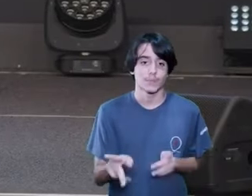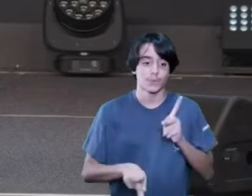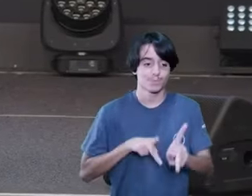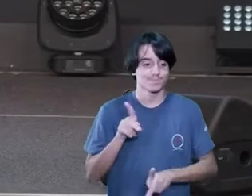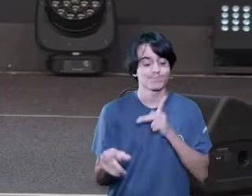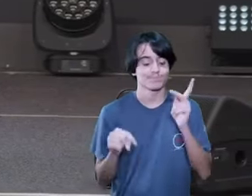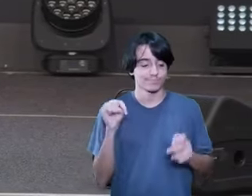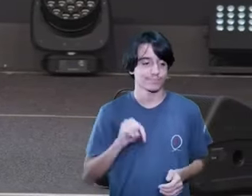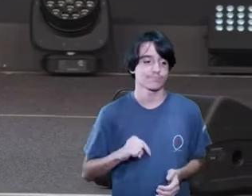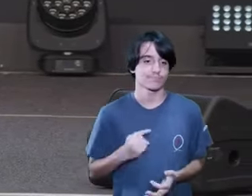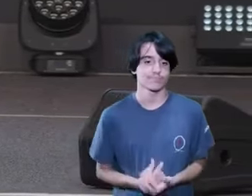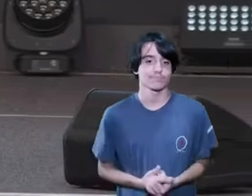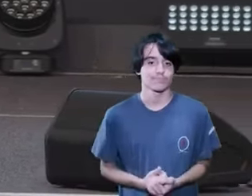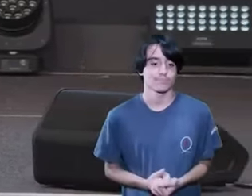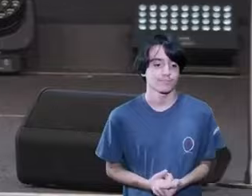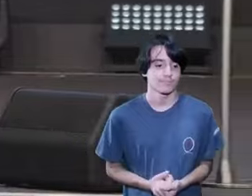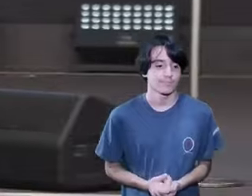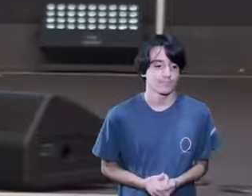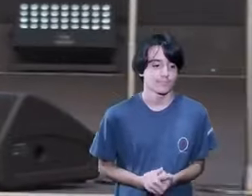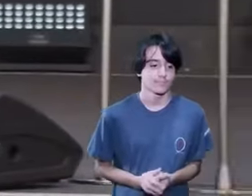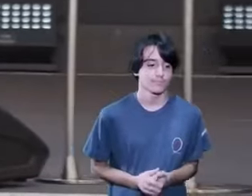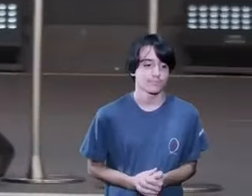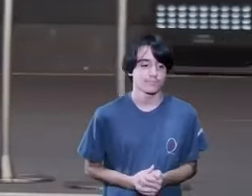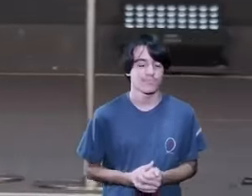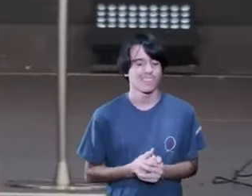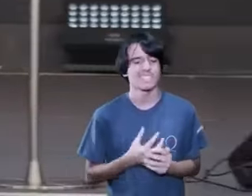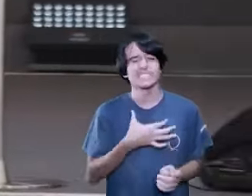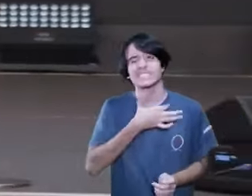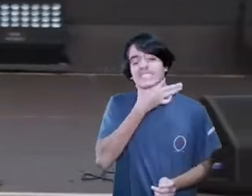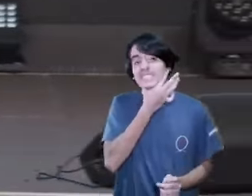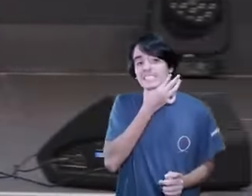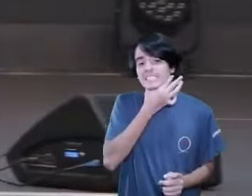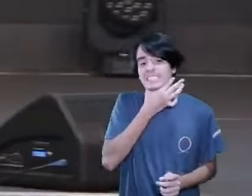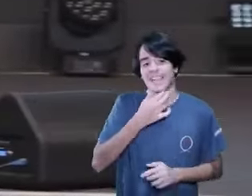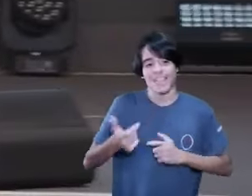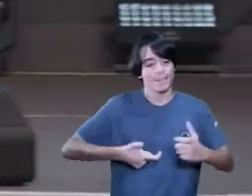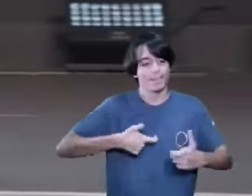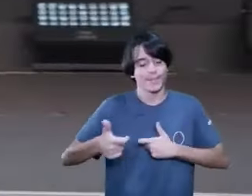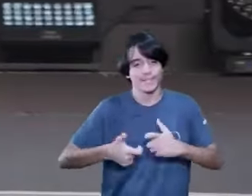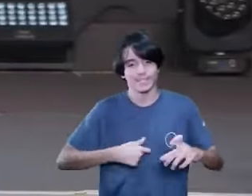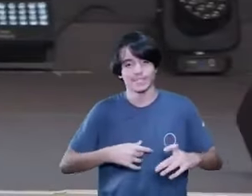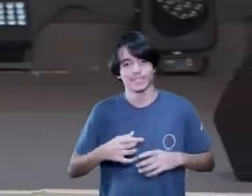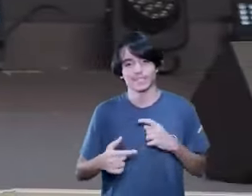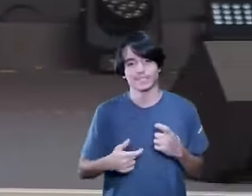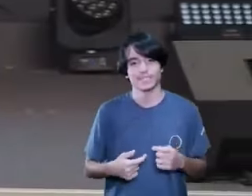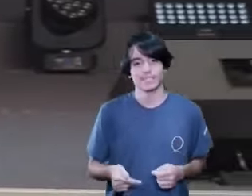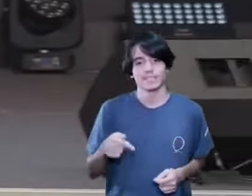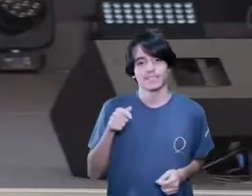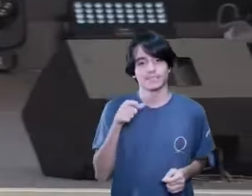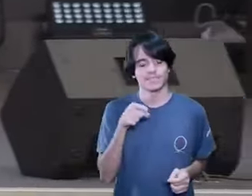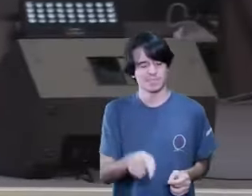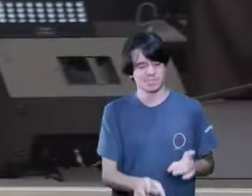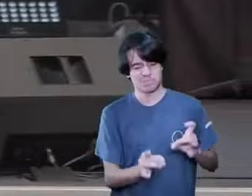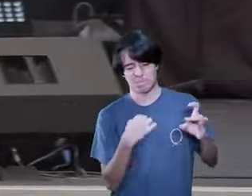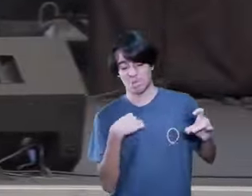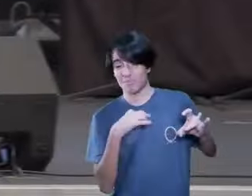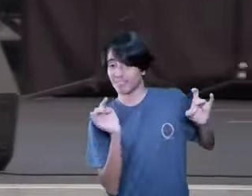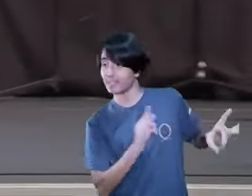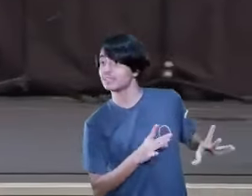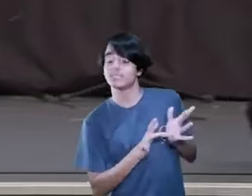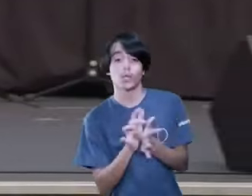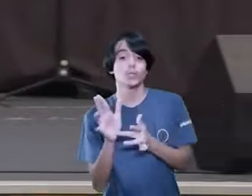aqui. Que apesar das crises, das guerras, das provas, eu vou largar Jesus nada.